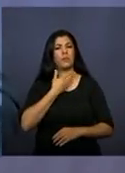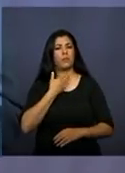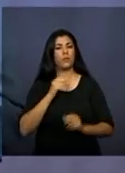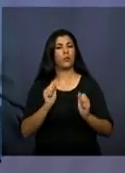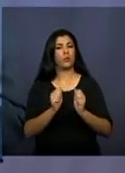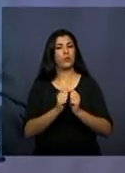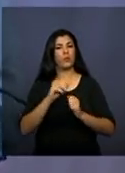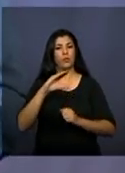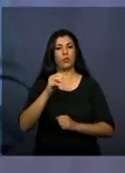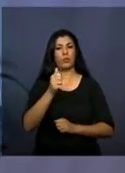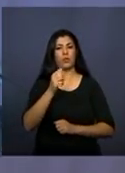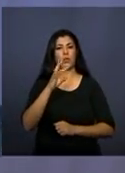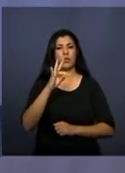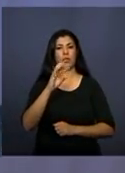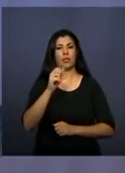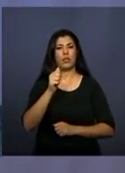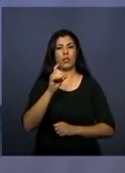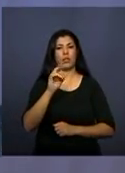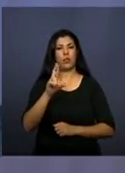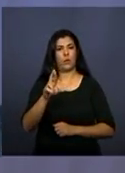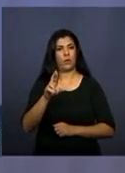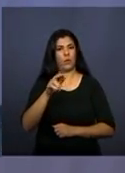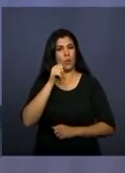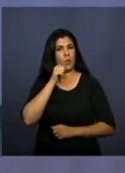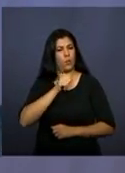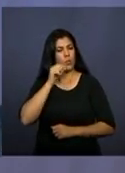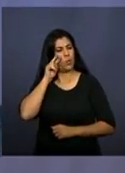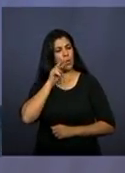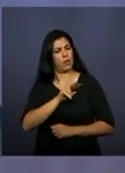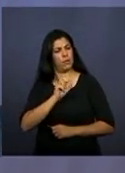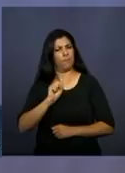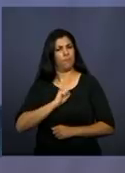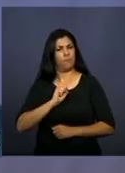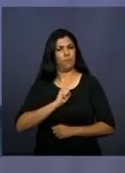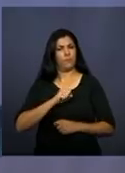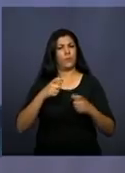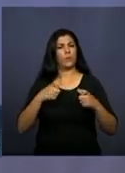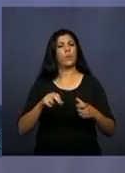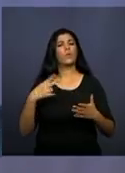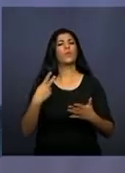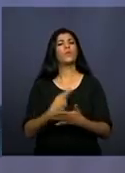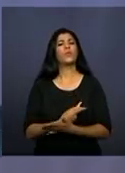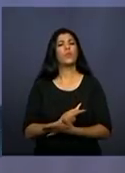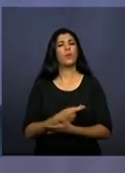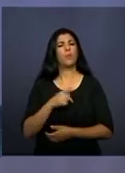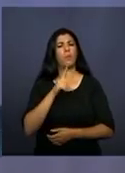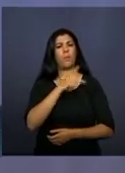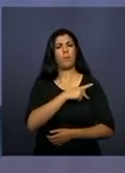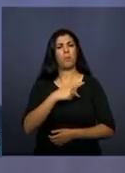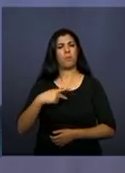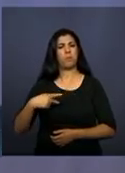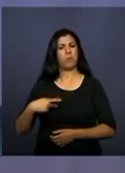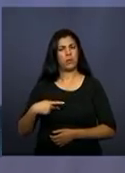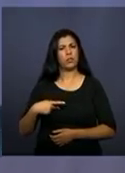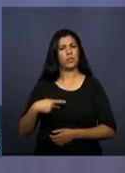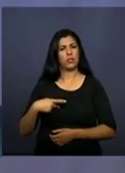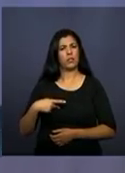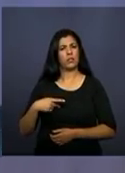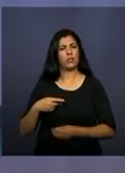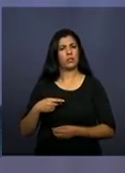que aconteceu? A Matilde ficou estarrecida. Onde já se viu um presidente, né,